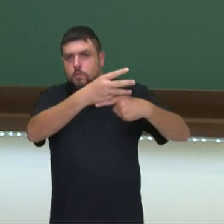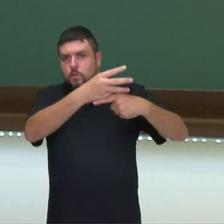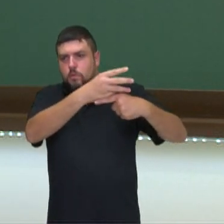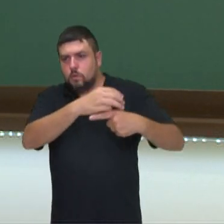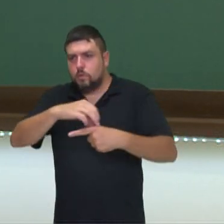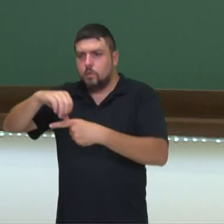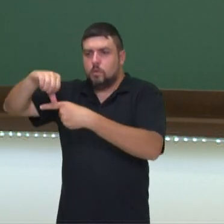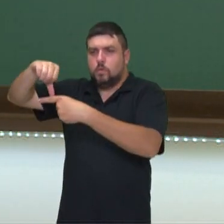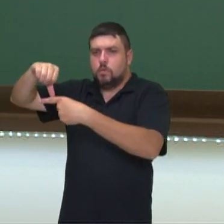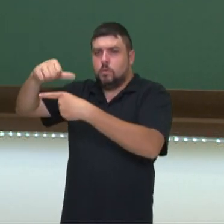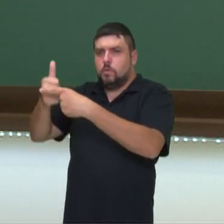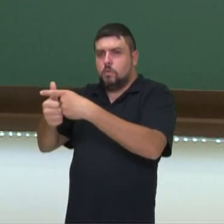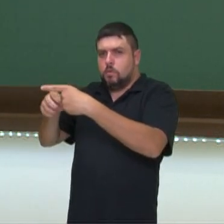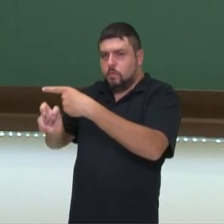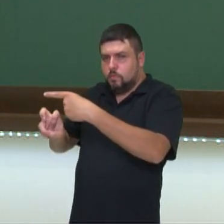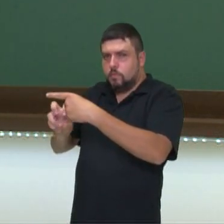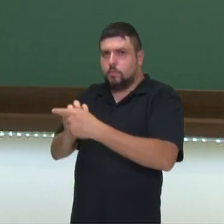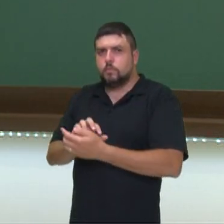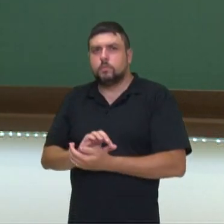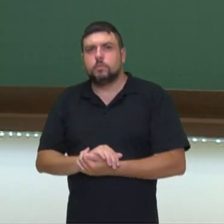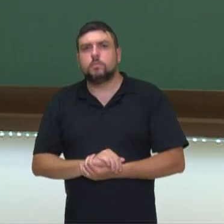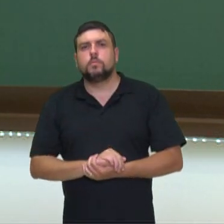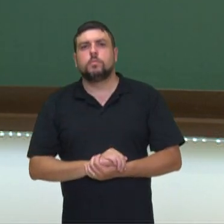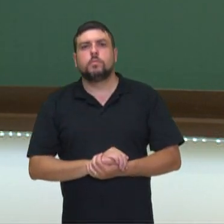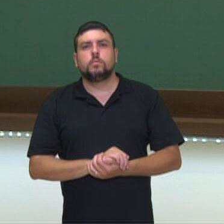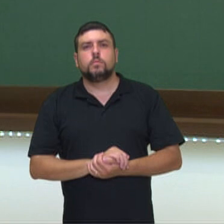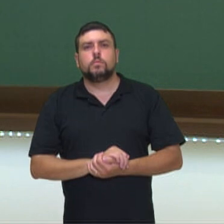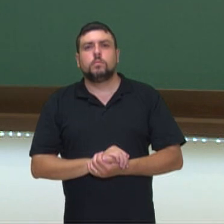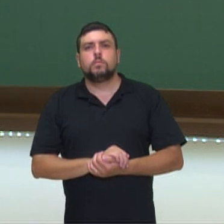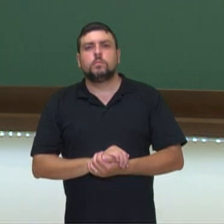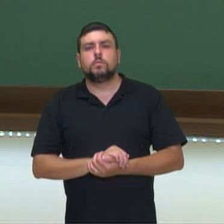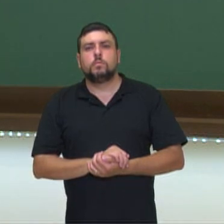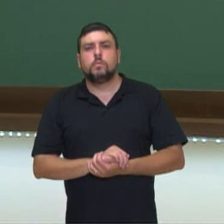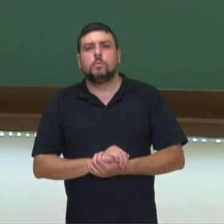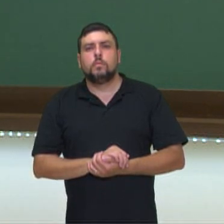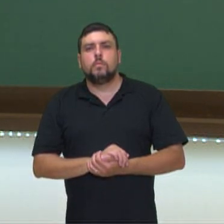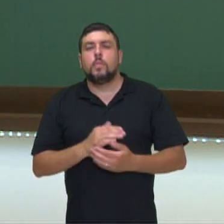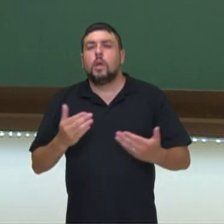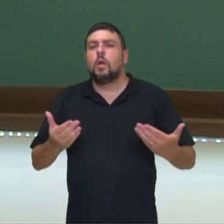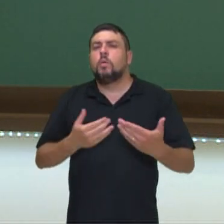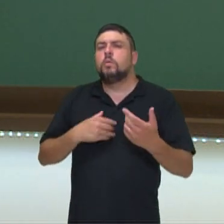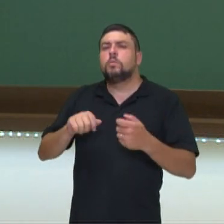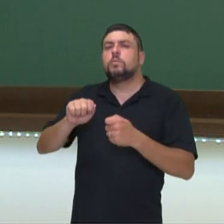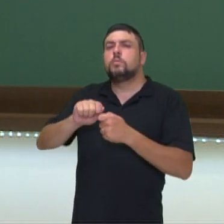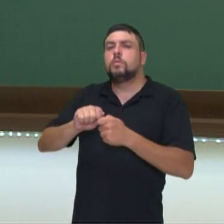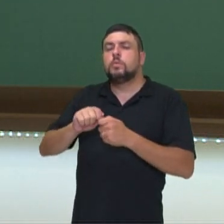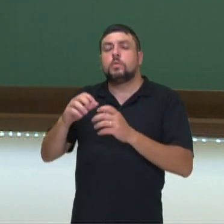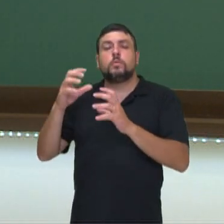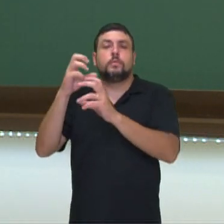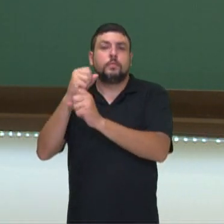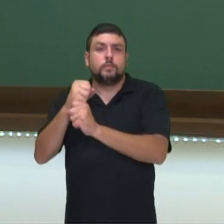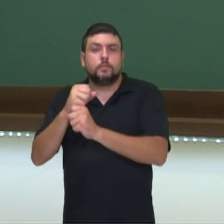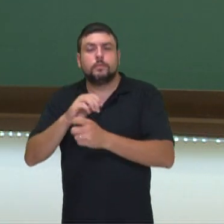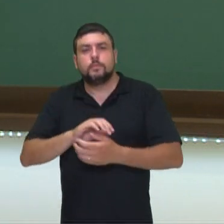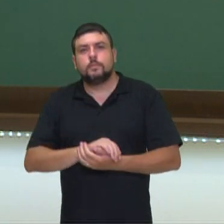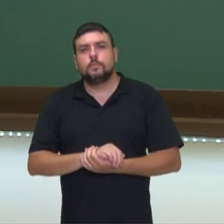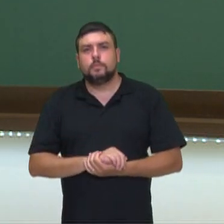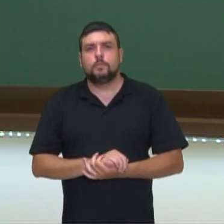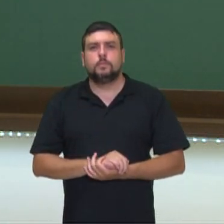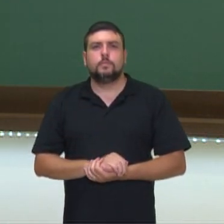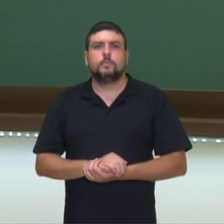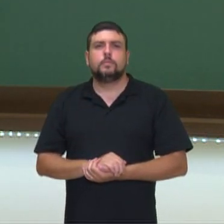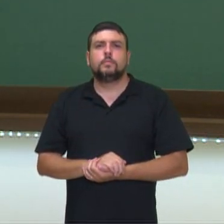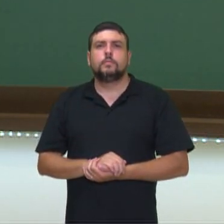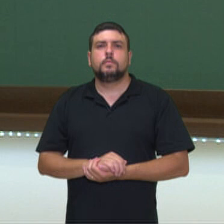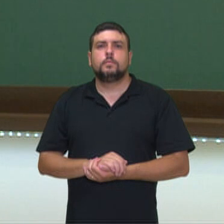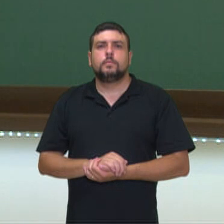9. Então vai ficar o quê? 9/15. O que eu faço agora? Só somar. 5 mais 9, 14. E o